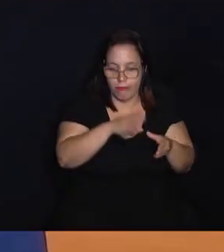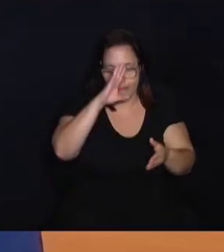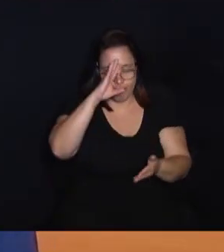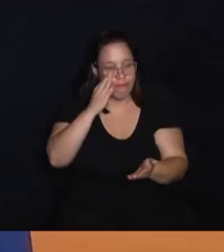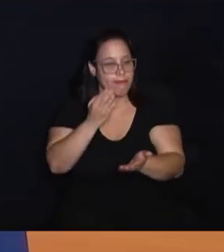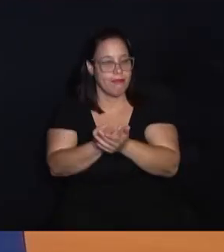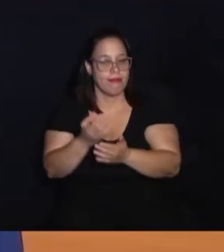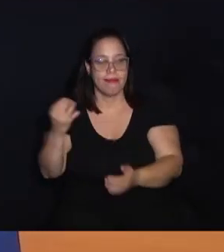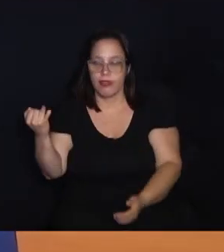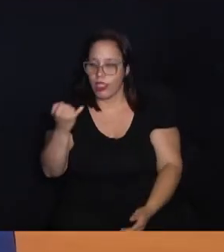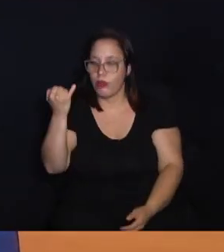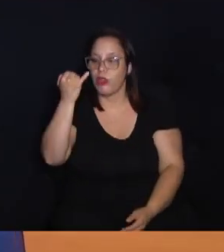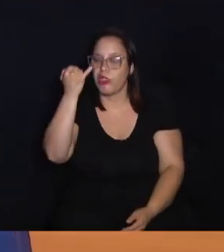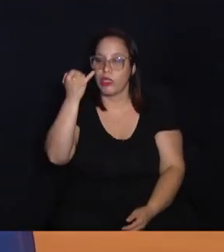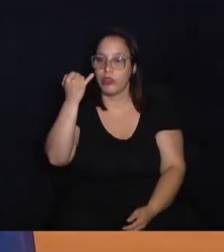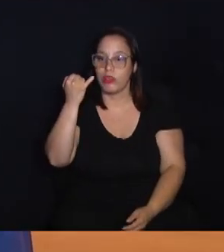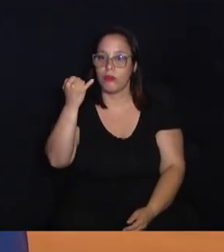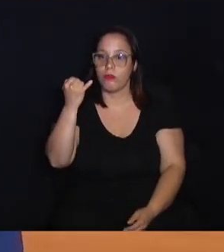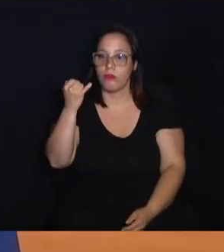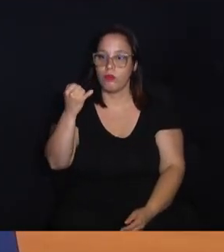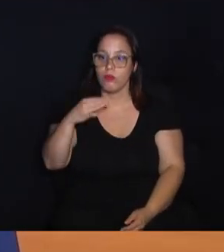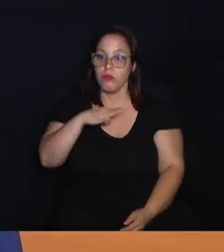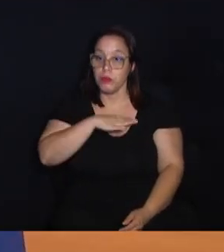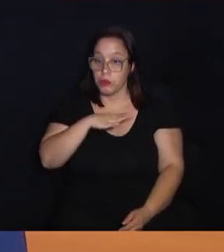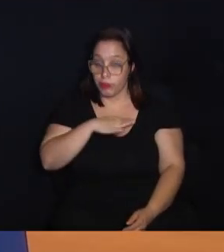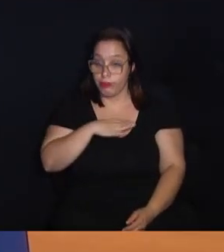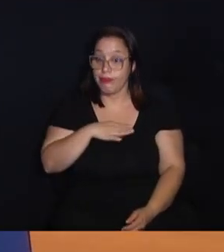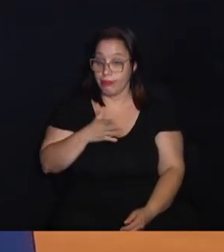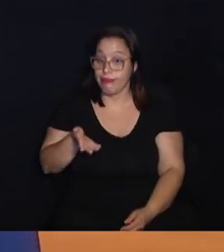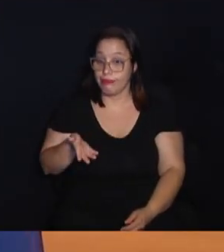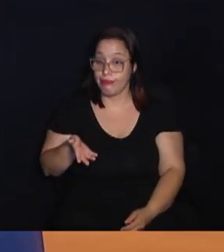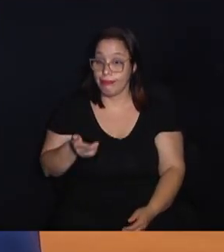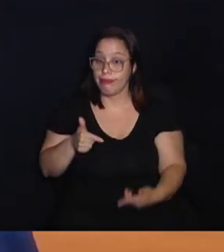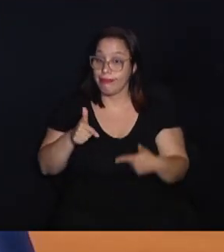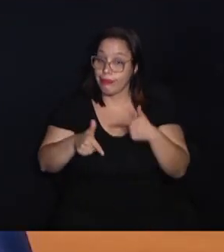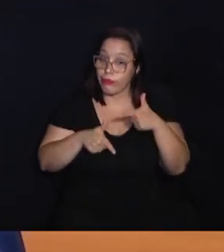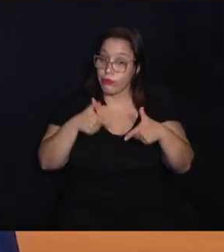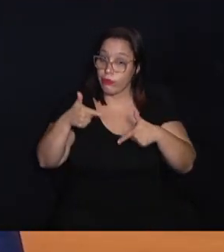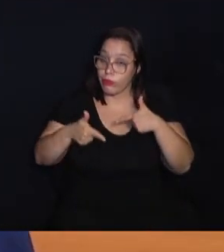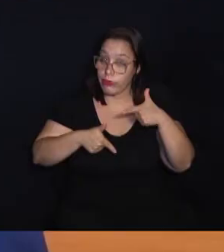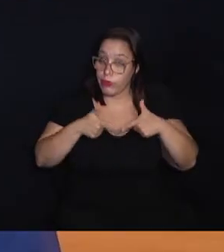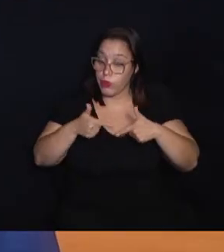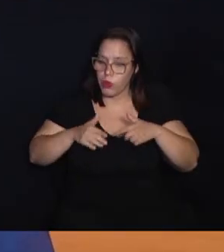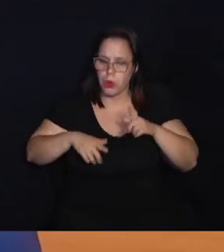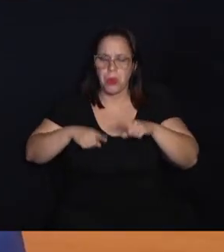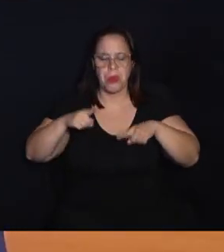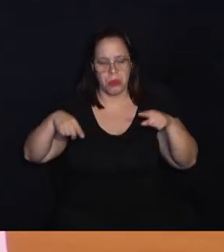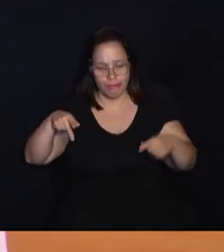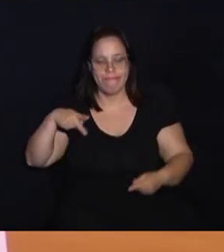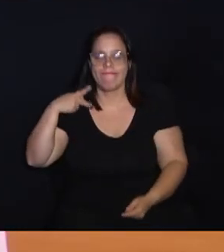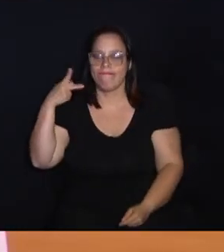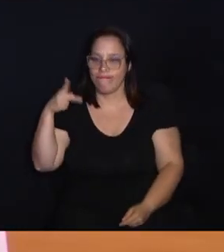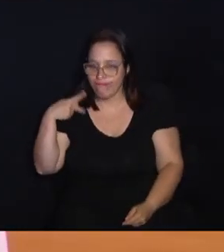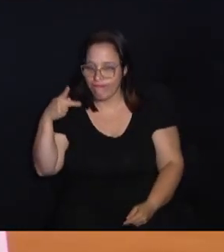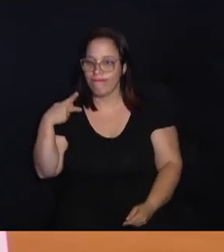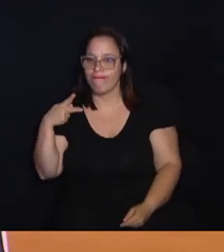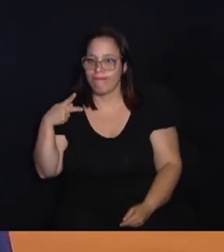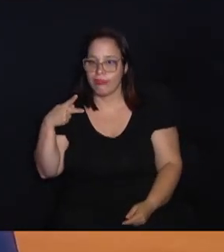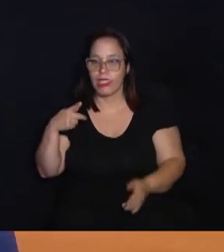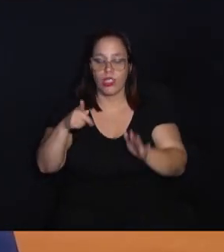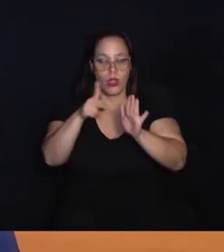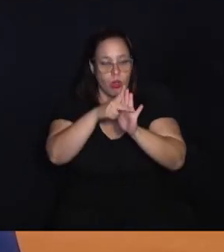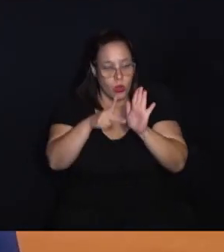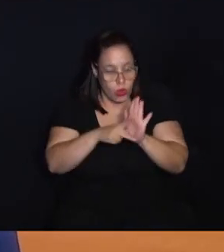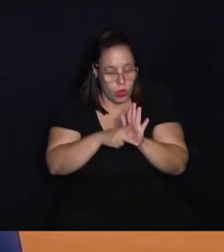foi importante para a cidade, um trabalho de muitos vereadores, mas também projetos